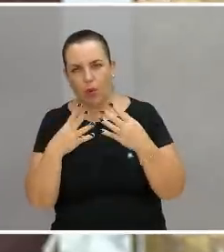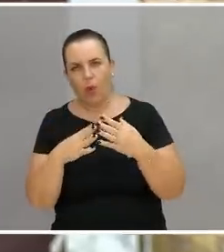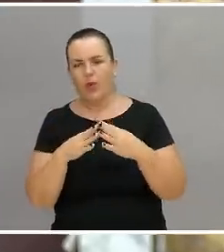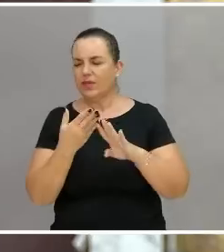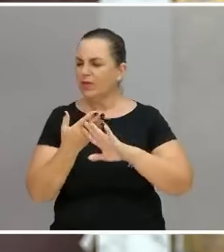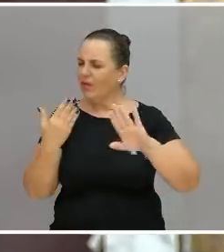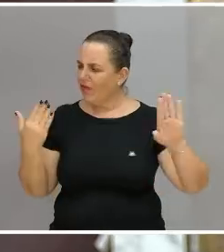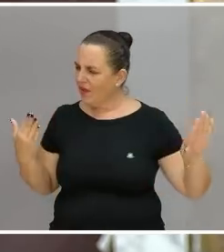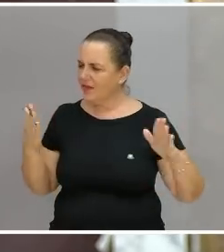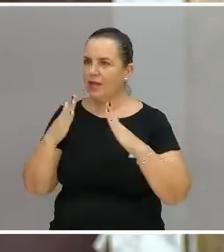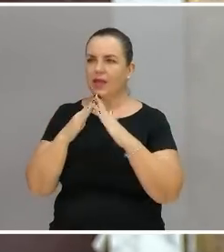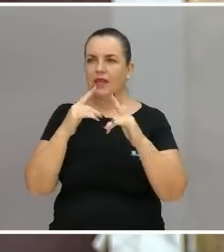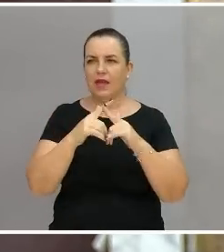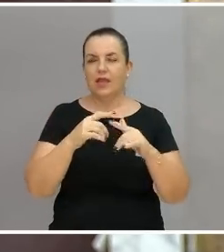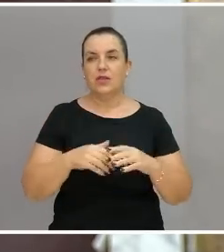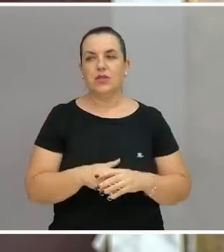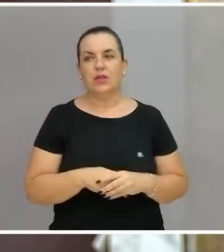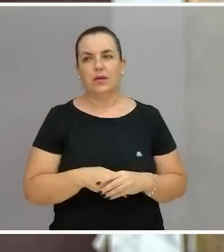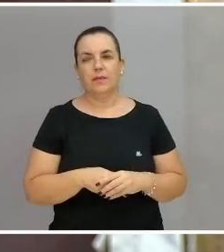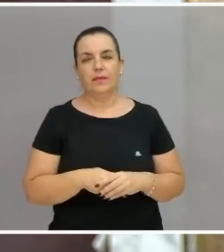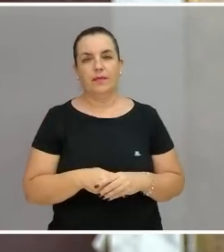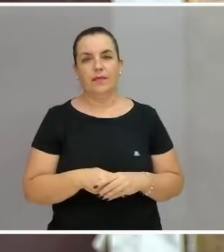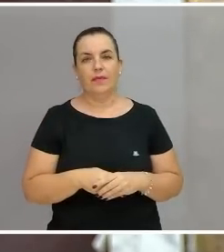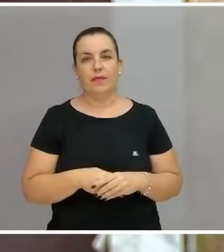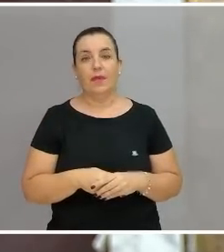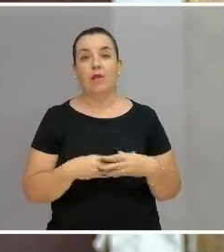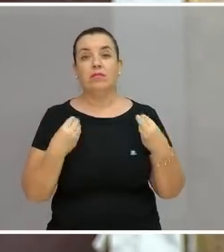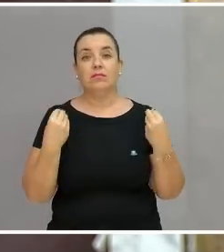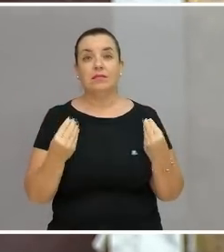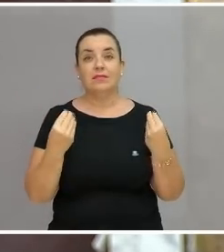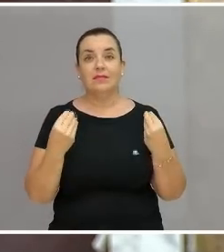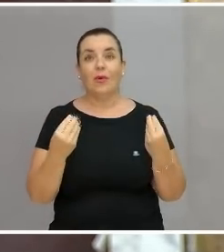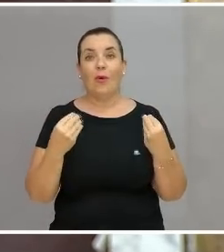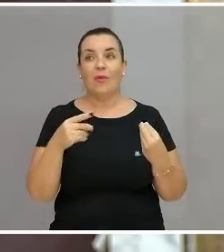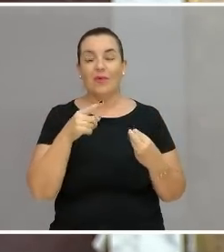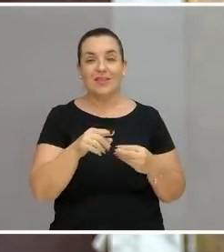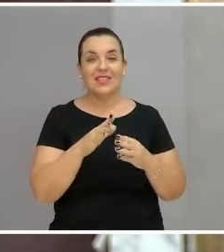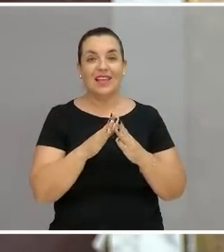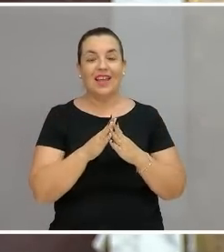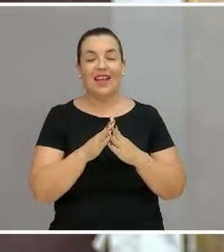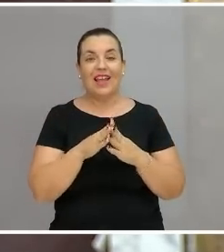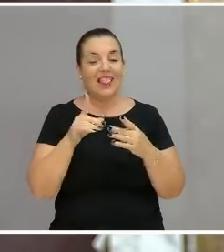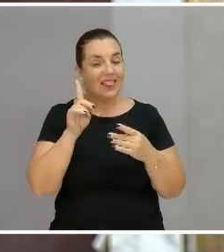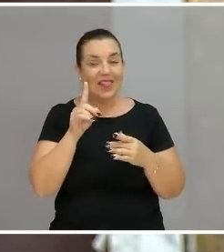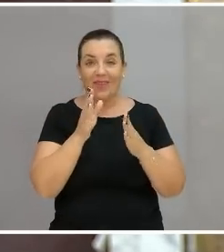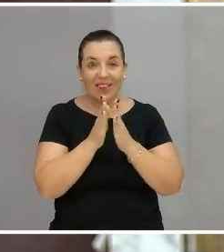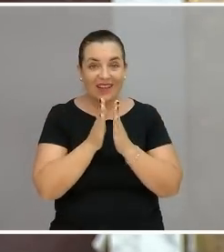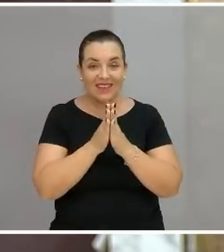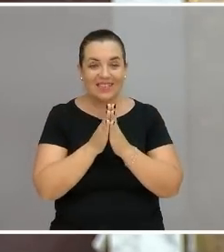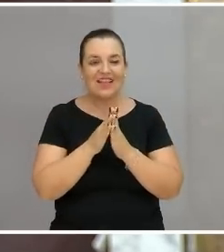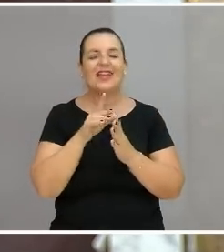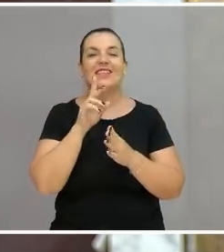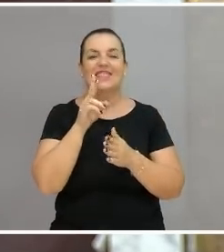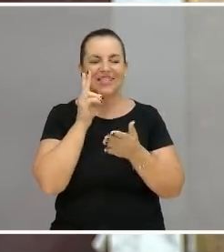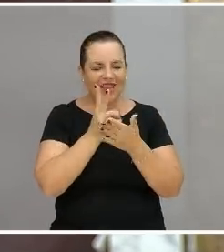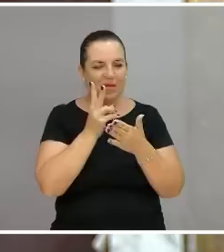da igreja. Qual o momento que você deixou de rezar? Se em